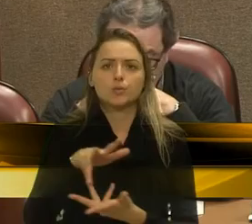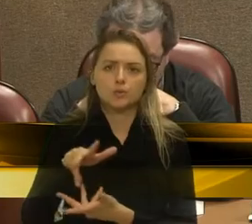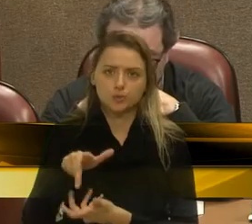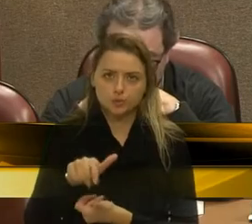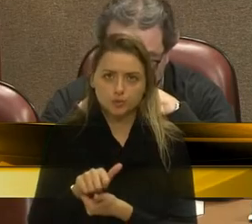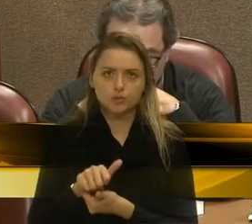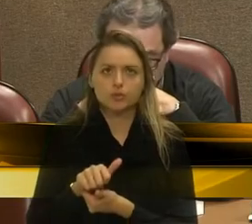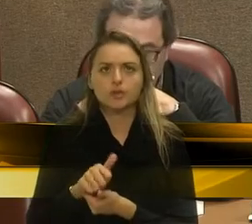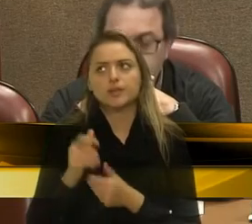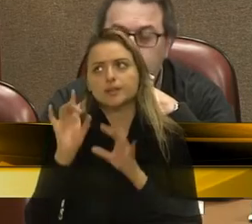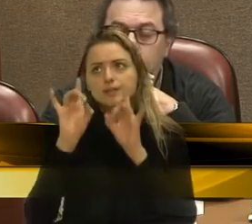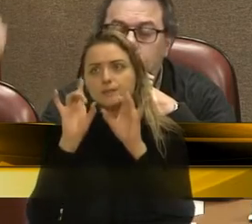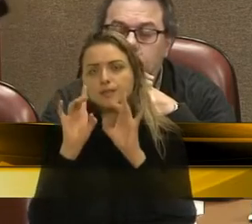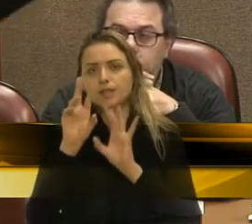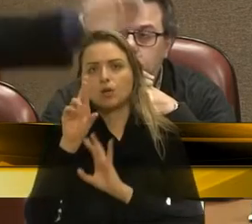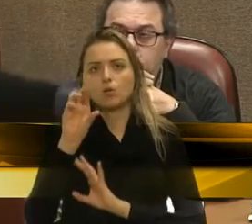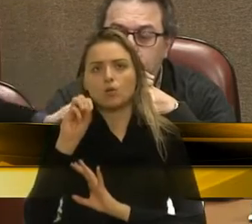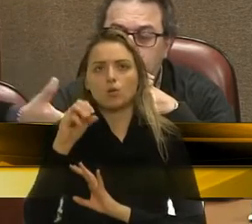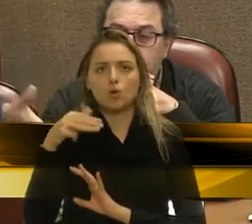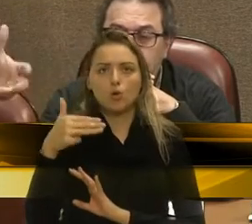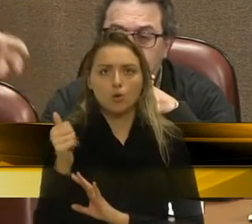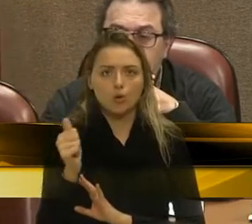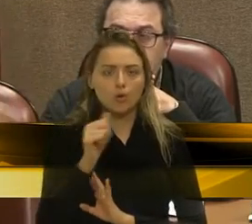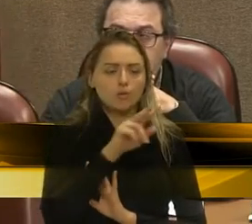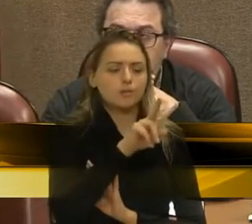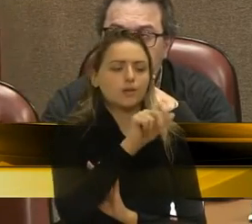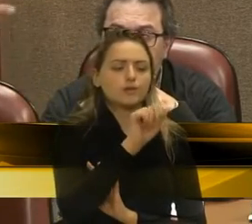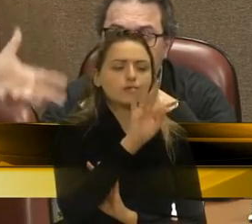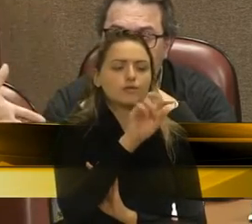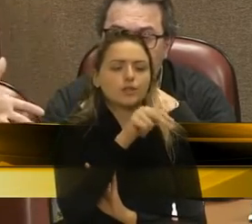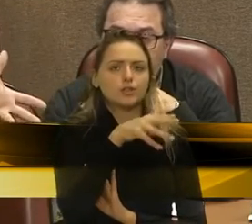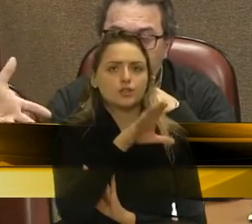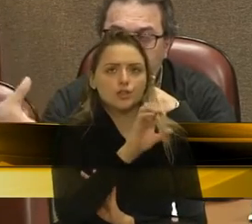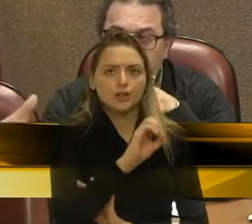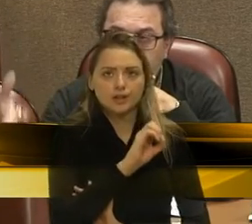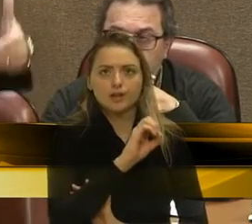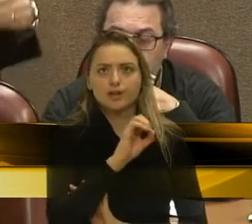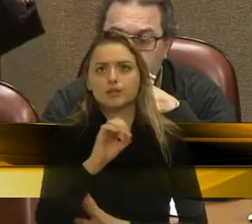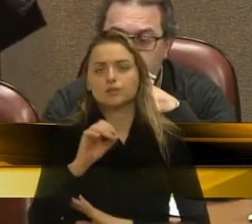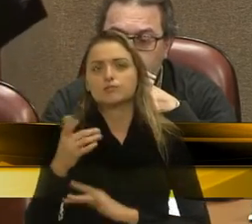principalmente a Roma, ao Vaticano, a Jerusalém, para visitar pinturas,